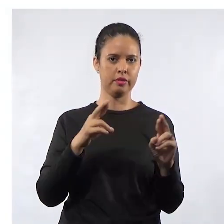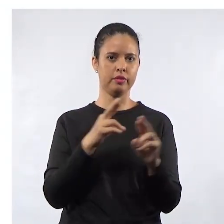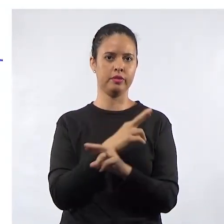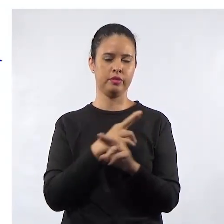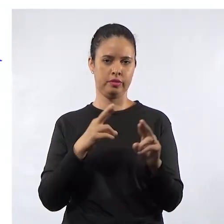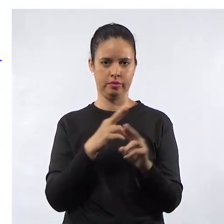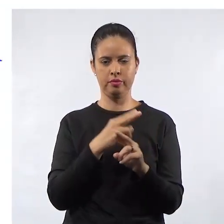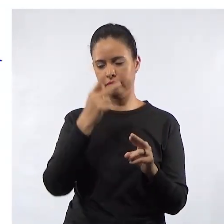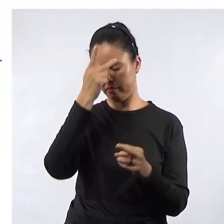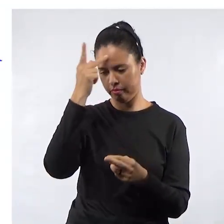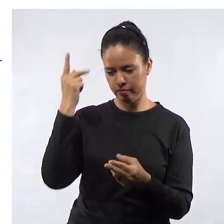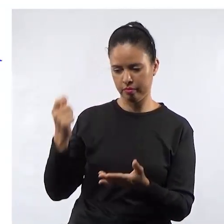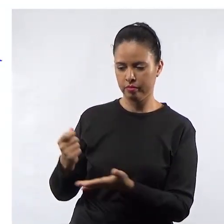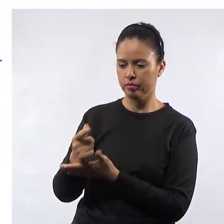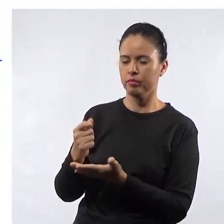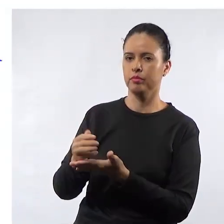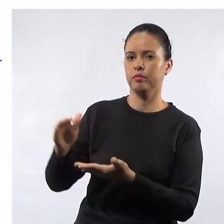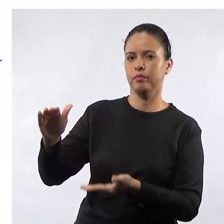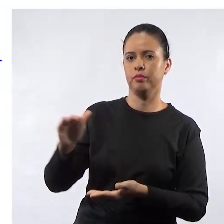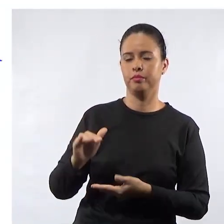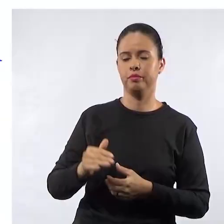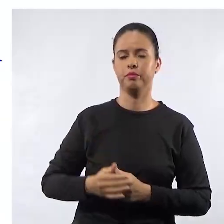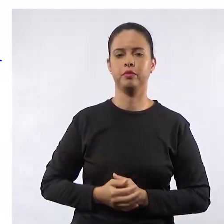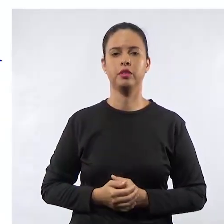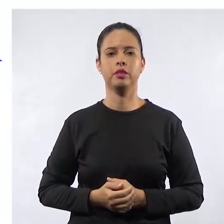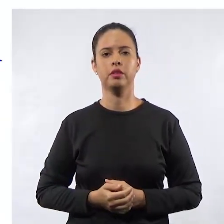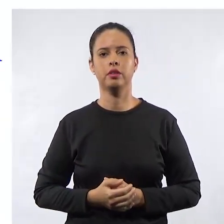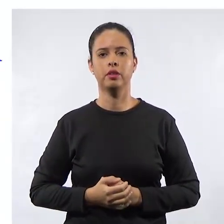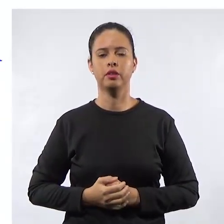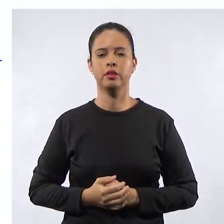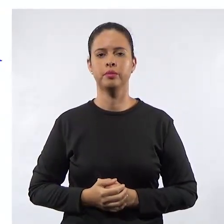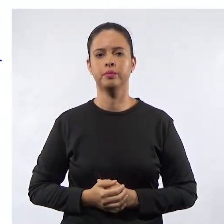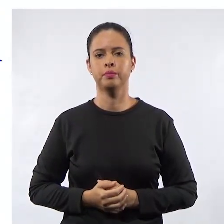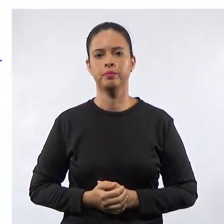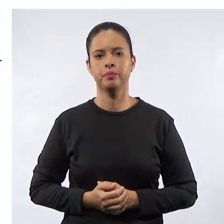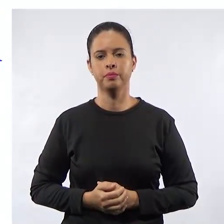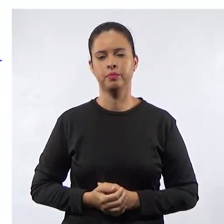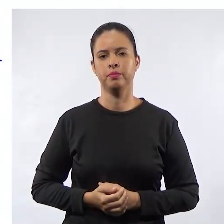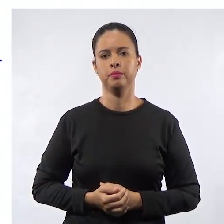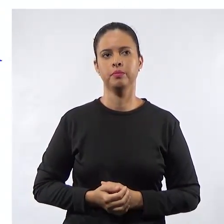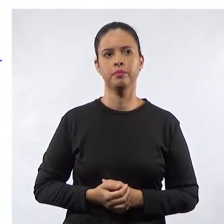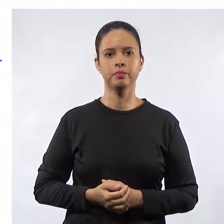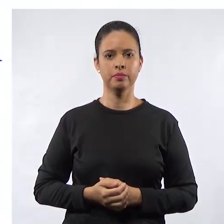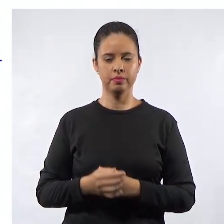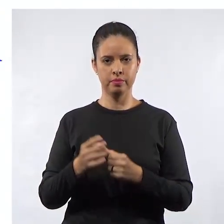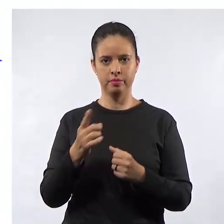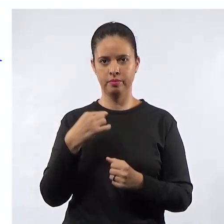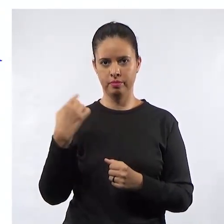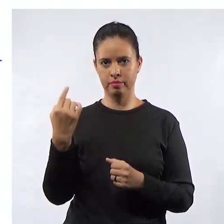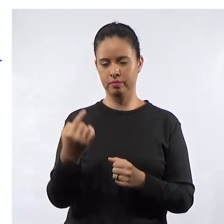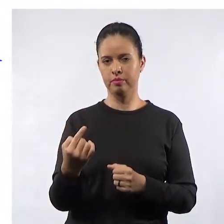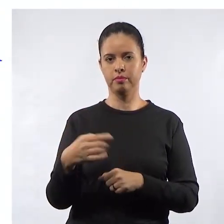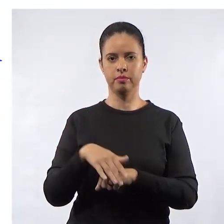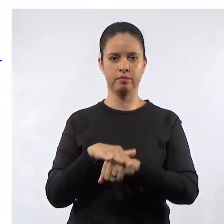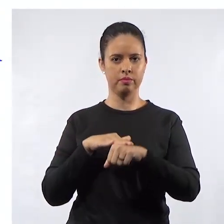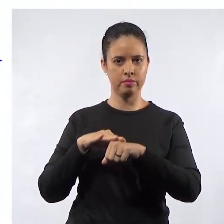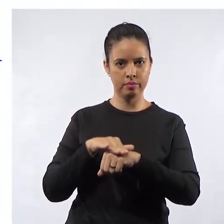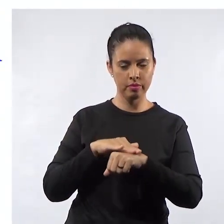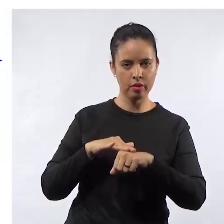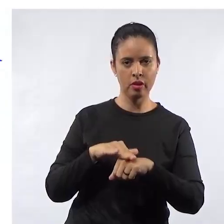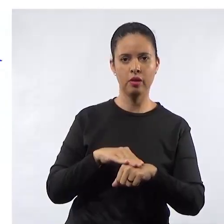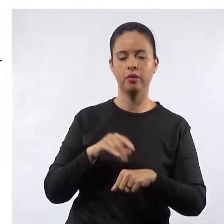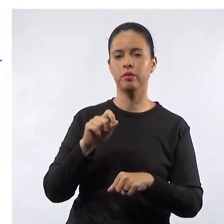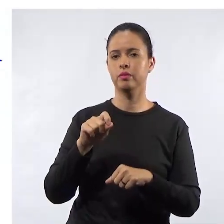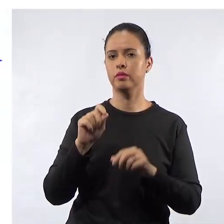relações entre consumidores e fornecedores. Percebam aqui onde a gente conversa aqui